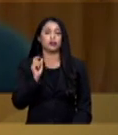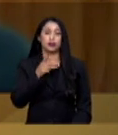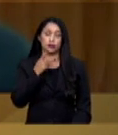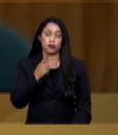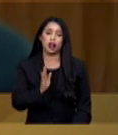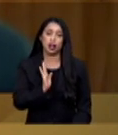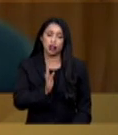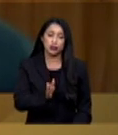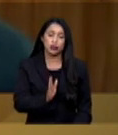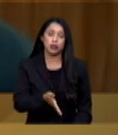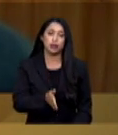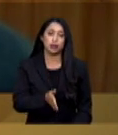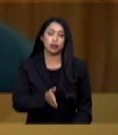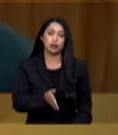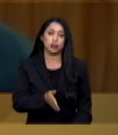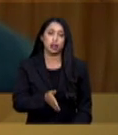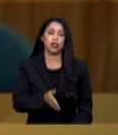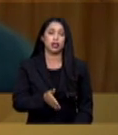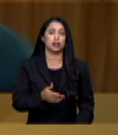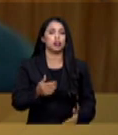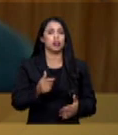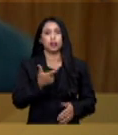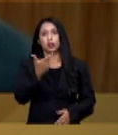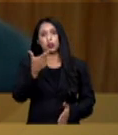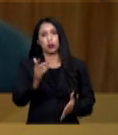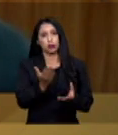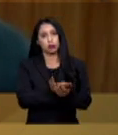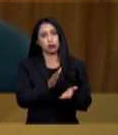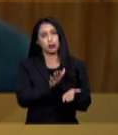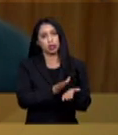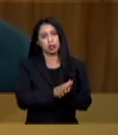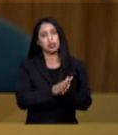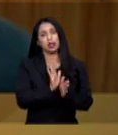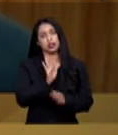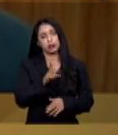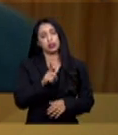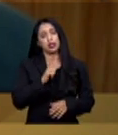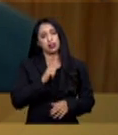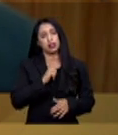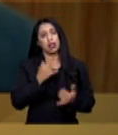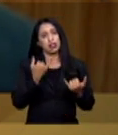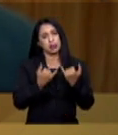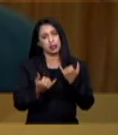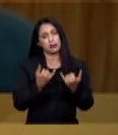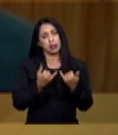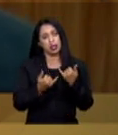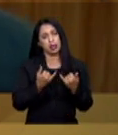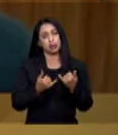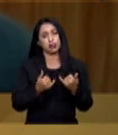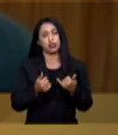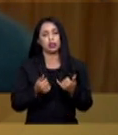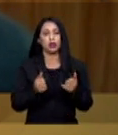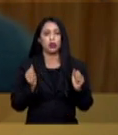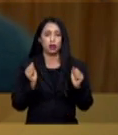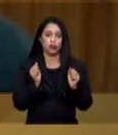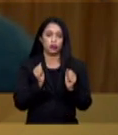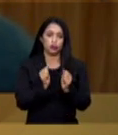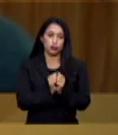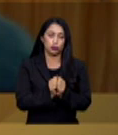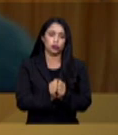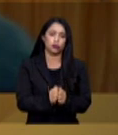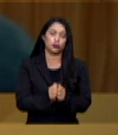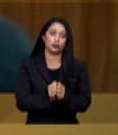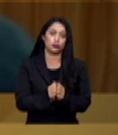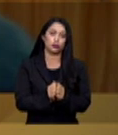Nós já assim agimos em outros processos, né, com questões similares. Estou acompanhando, então,